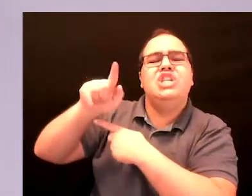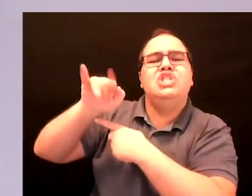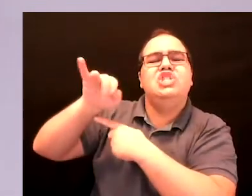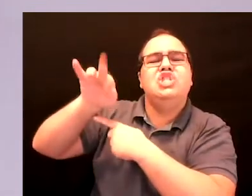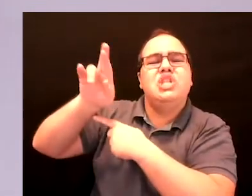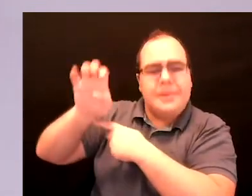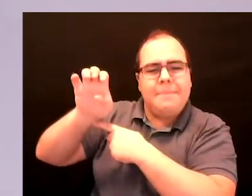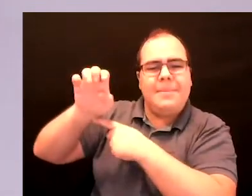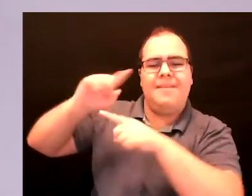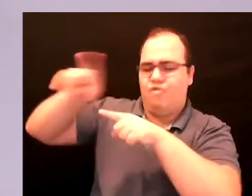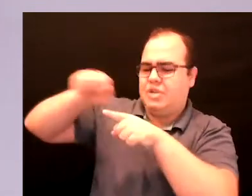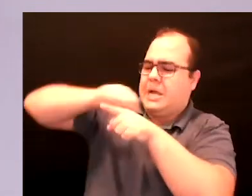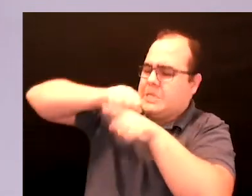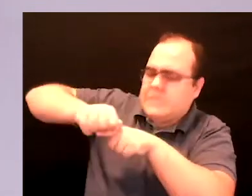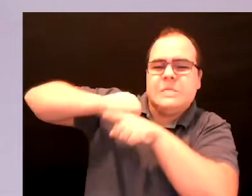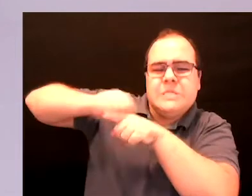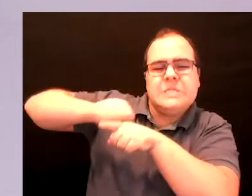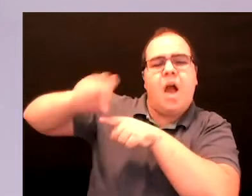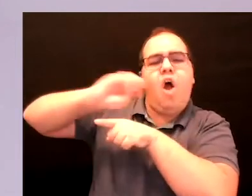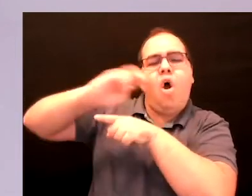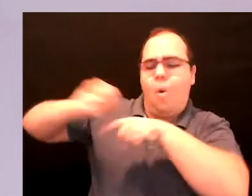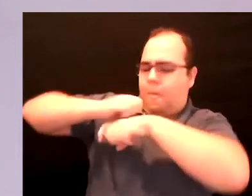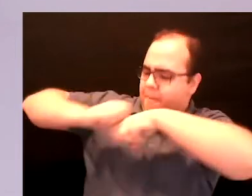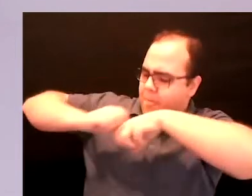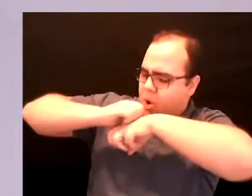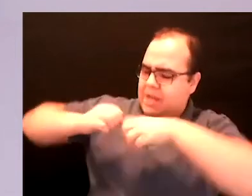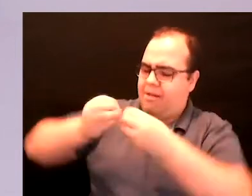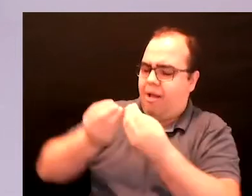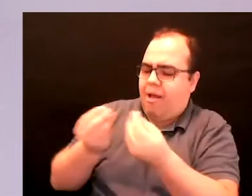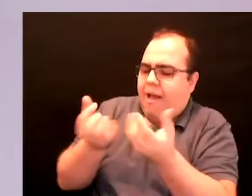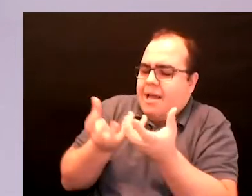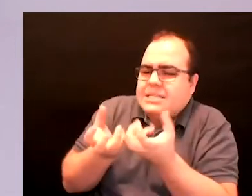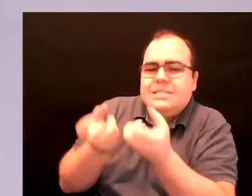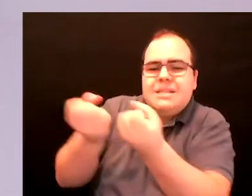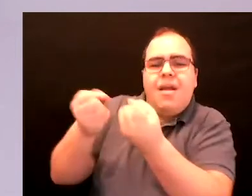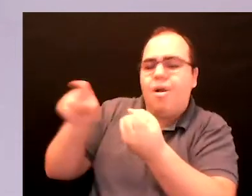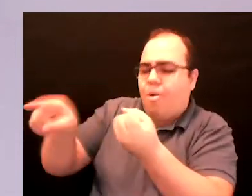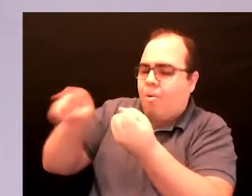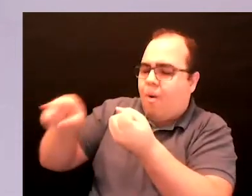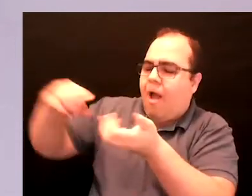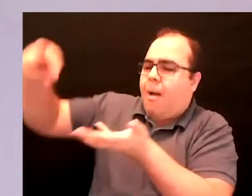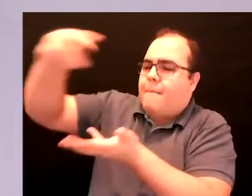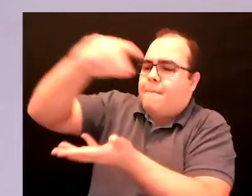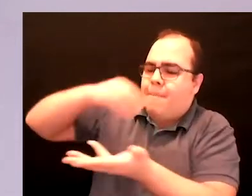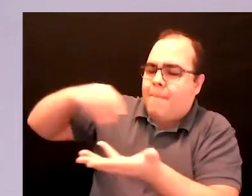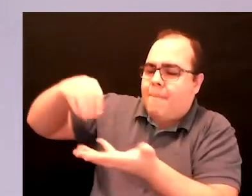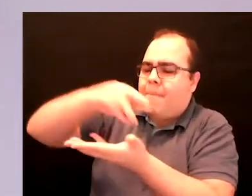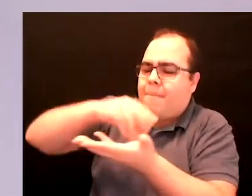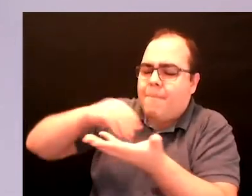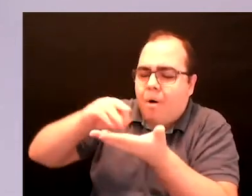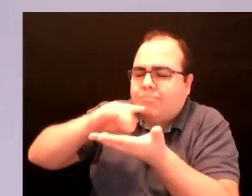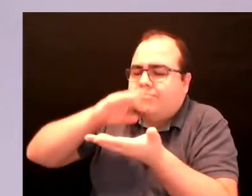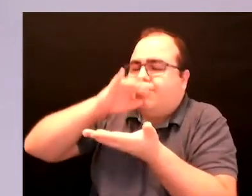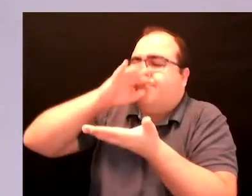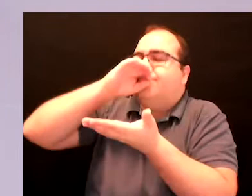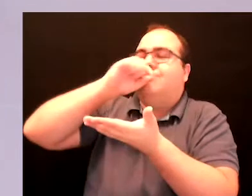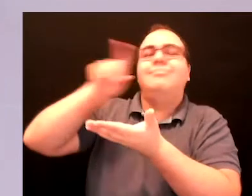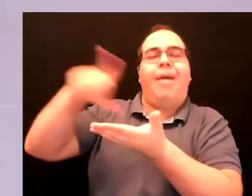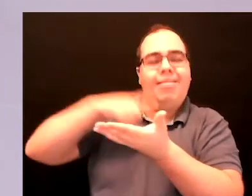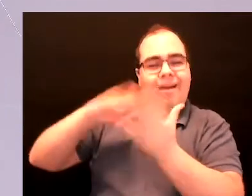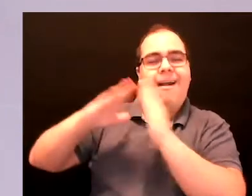de ralado e moído e secado, ele vira esse tempero aqui em pó que muita gente tem em